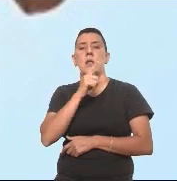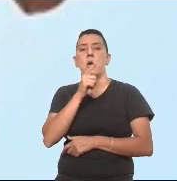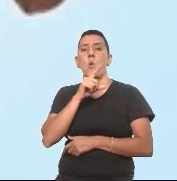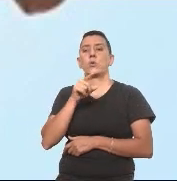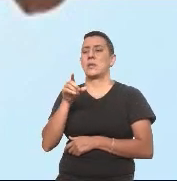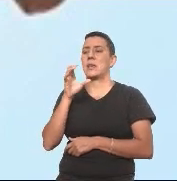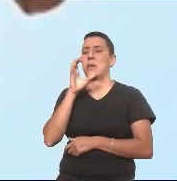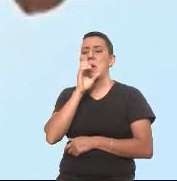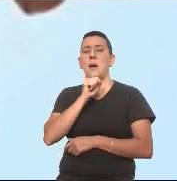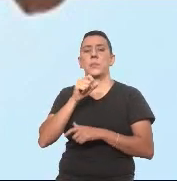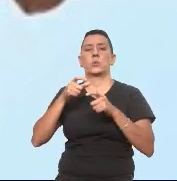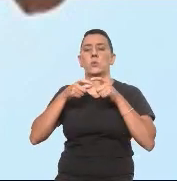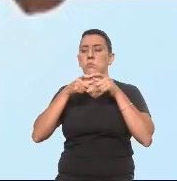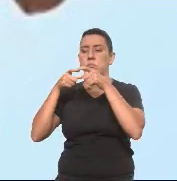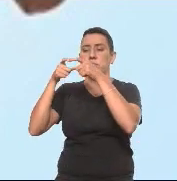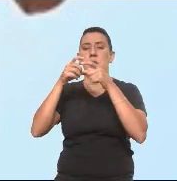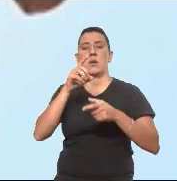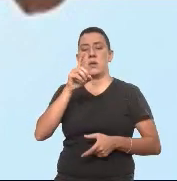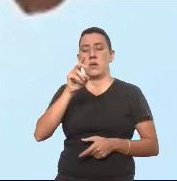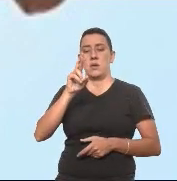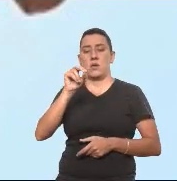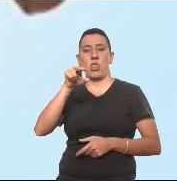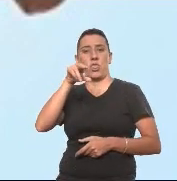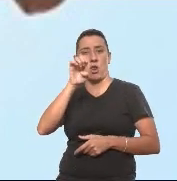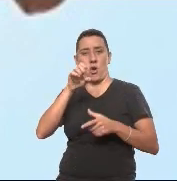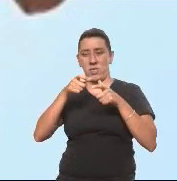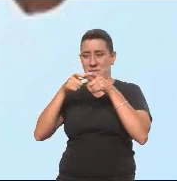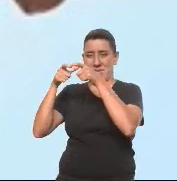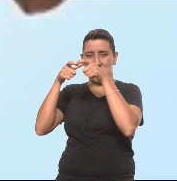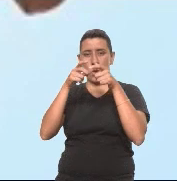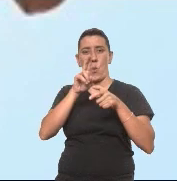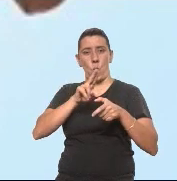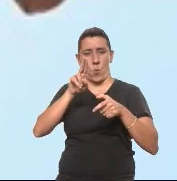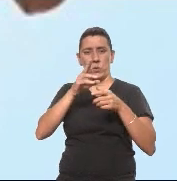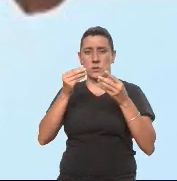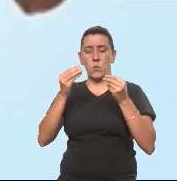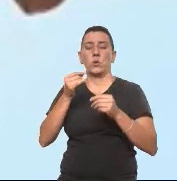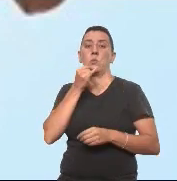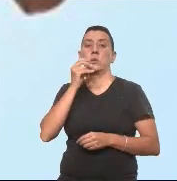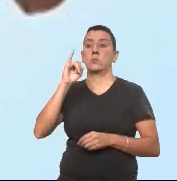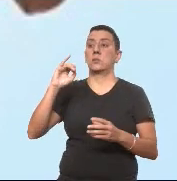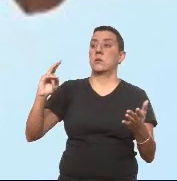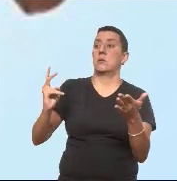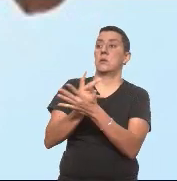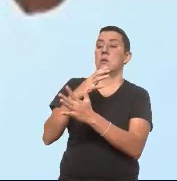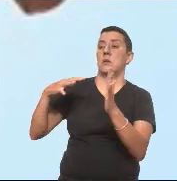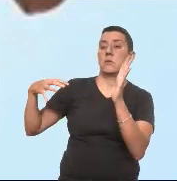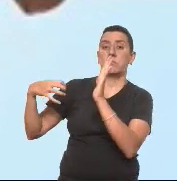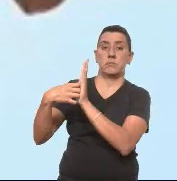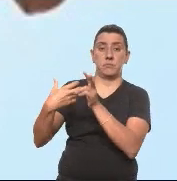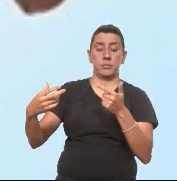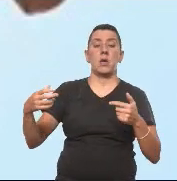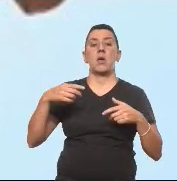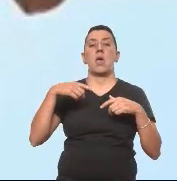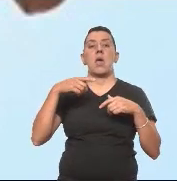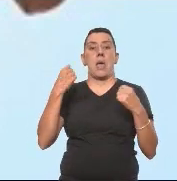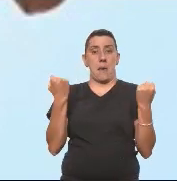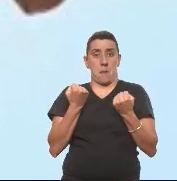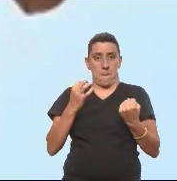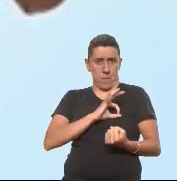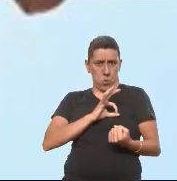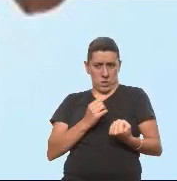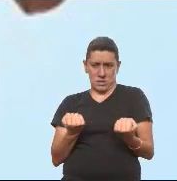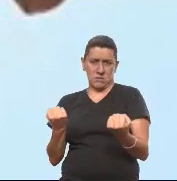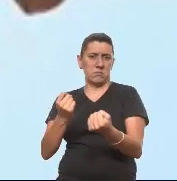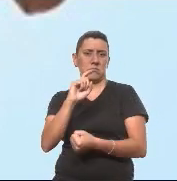mandar uma viatura para um acidente de trânsito ou uma ocorrência policial ou seja o que for o Drone sai da sua base vai até o local